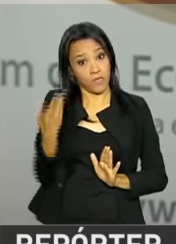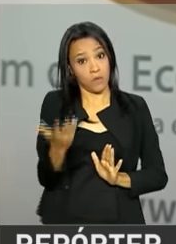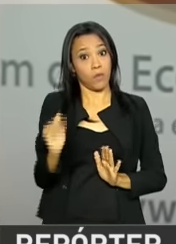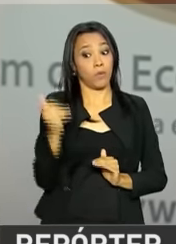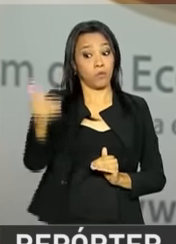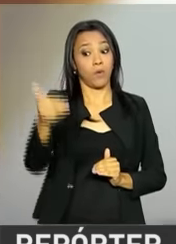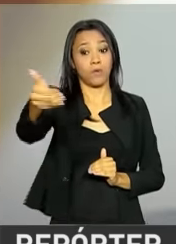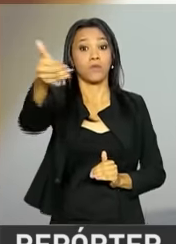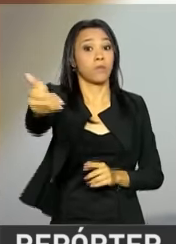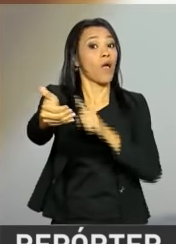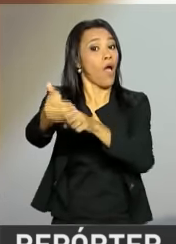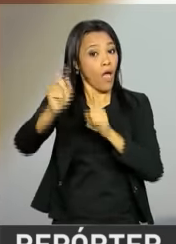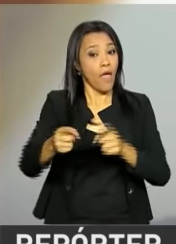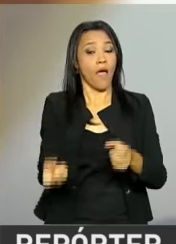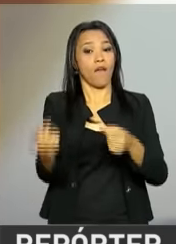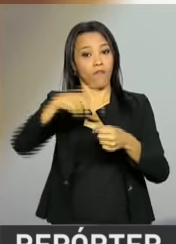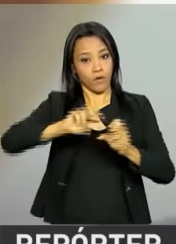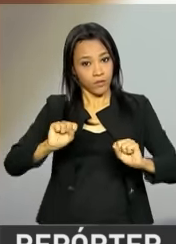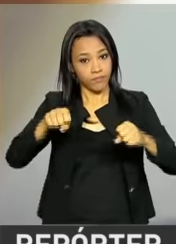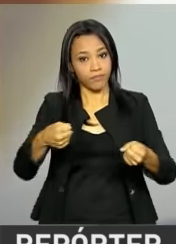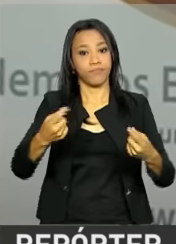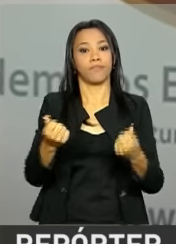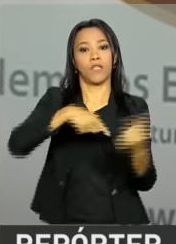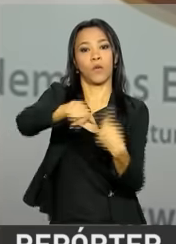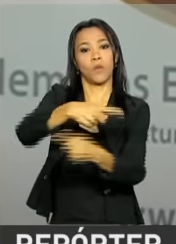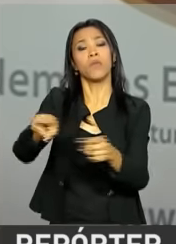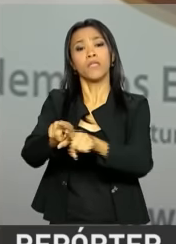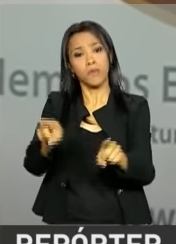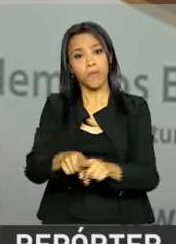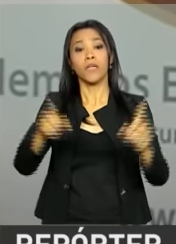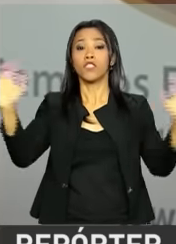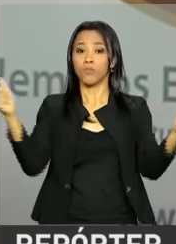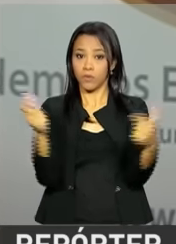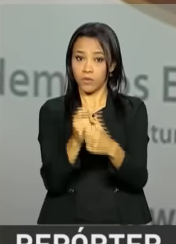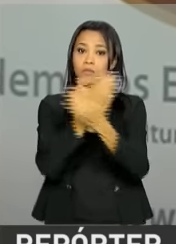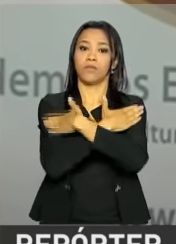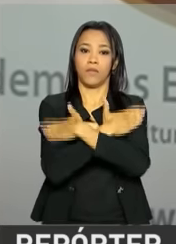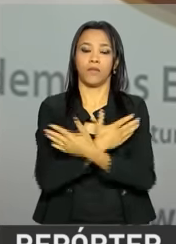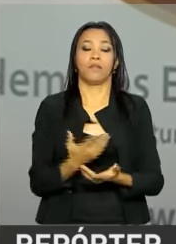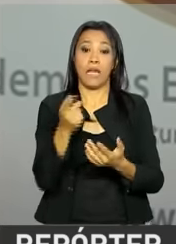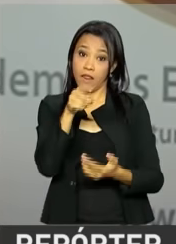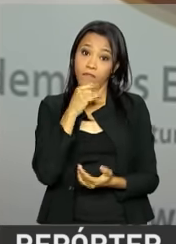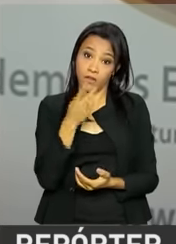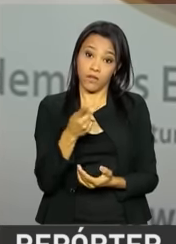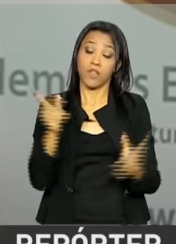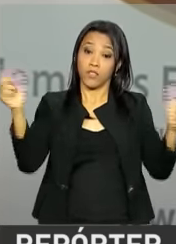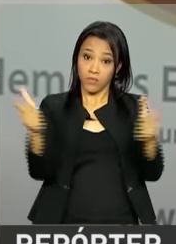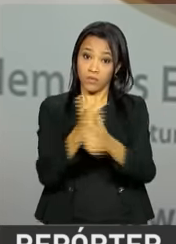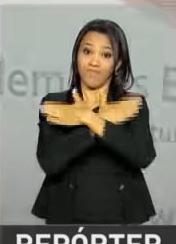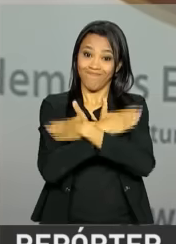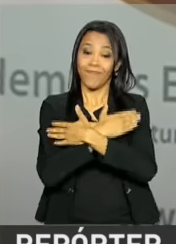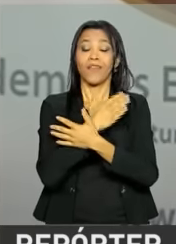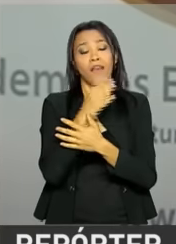passos São A retomada do crescimento e da geração de empregos o emprego já é algo que demora mais tempo mas ele